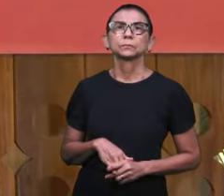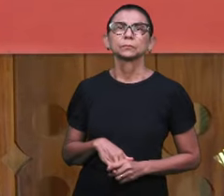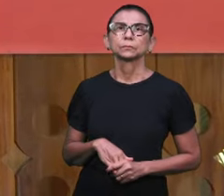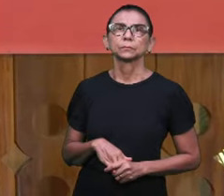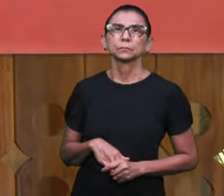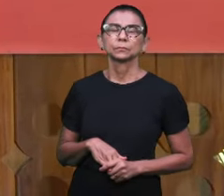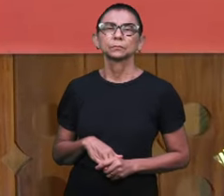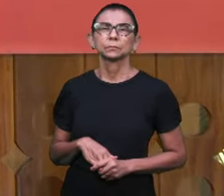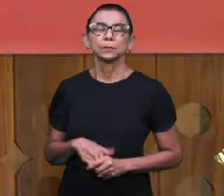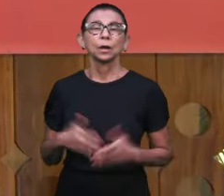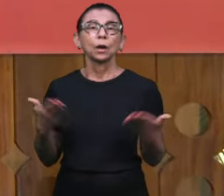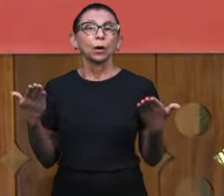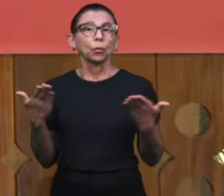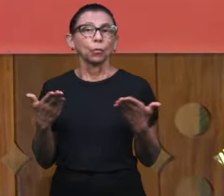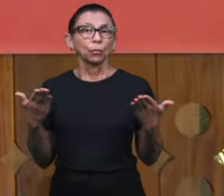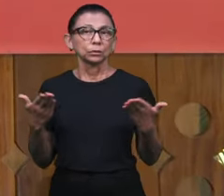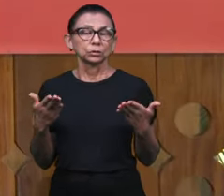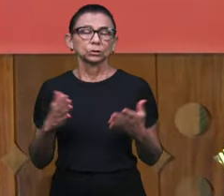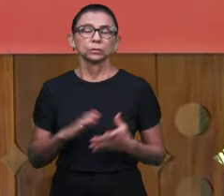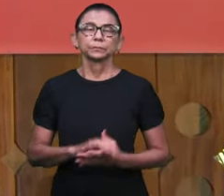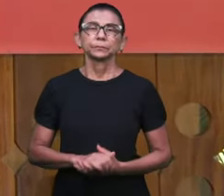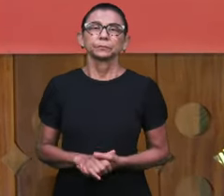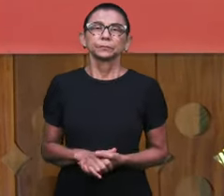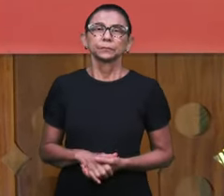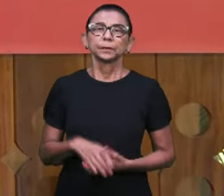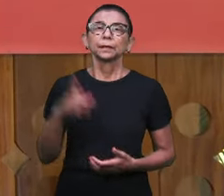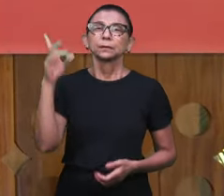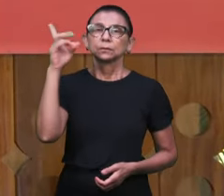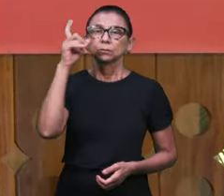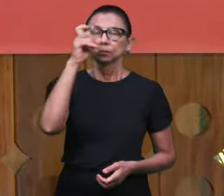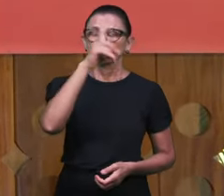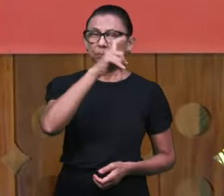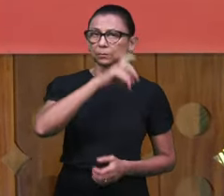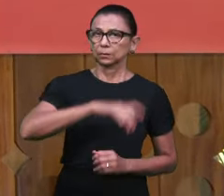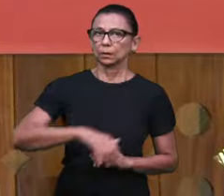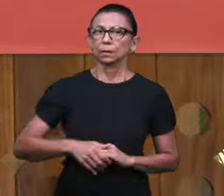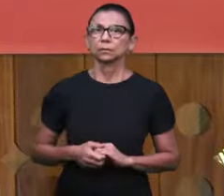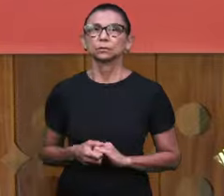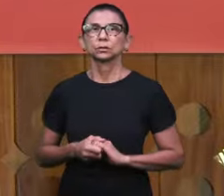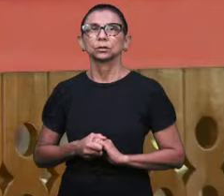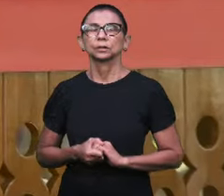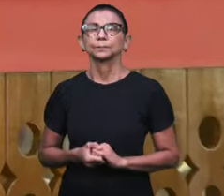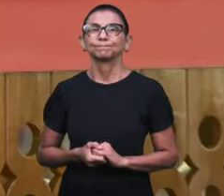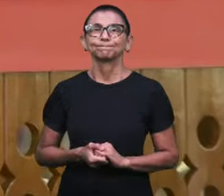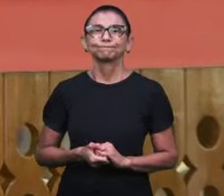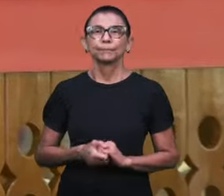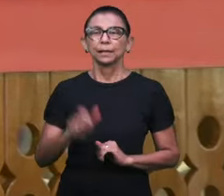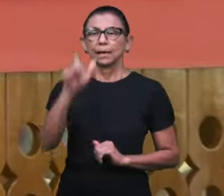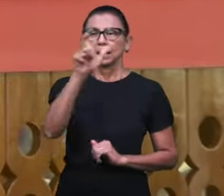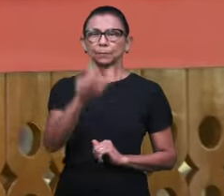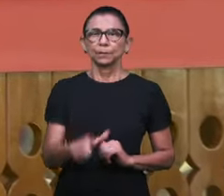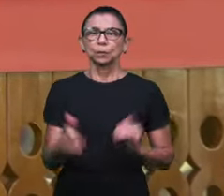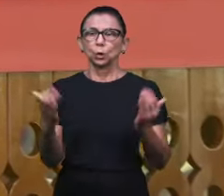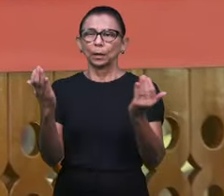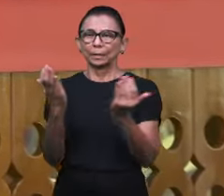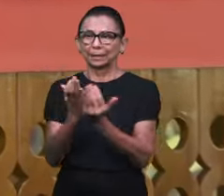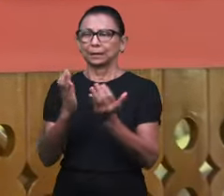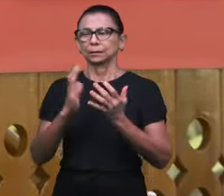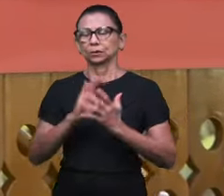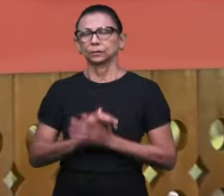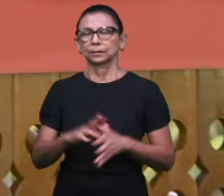pior coisa hoje, a maior dificuldade que se tem hoje, é pregar para crente que sabe tudo e não sabe